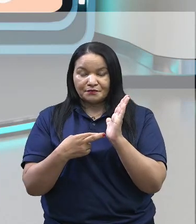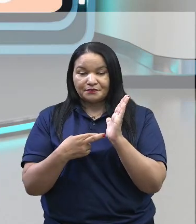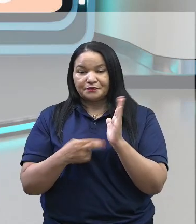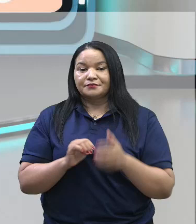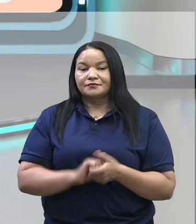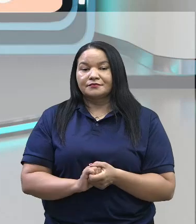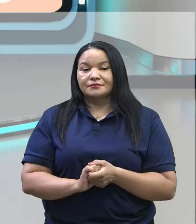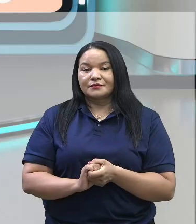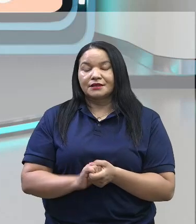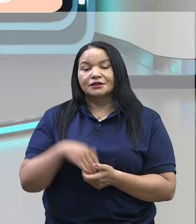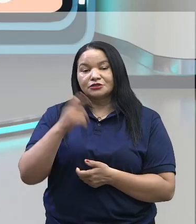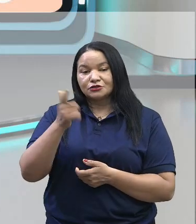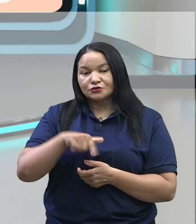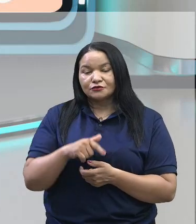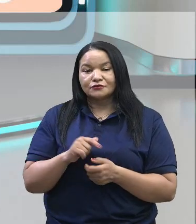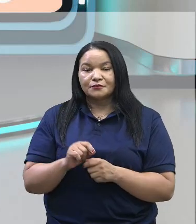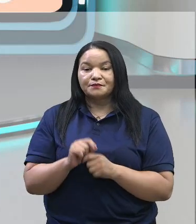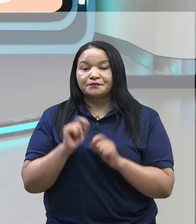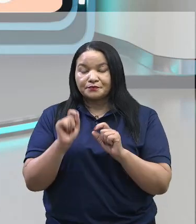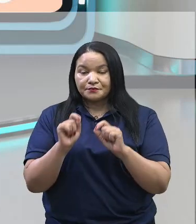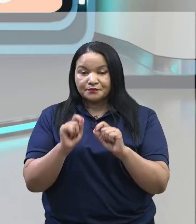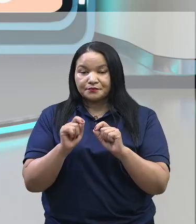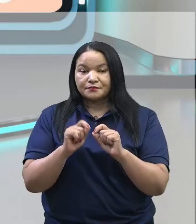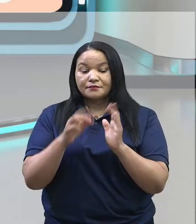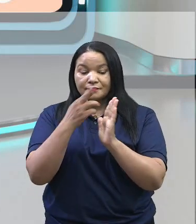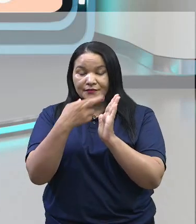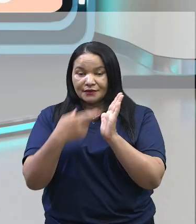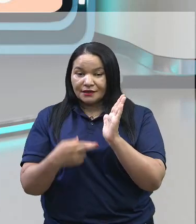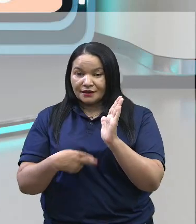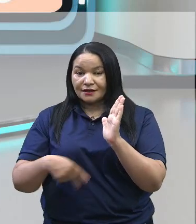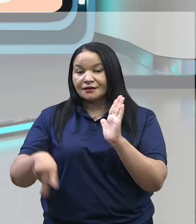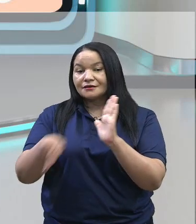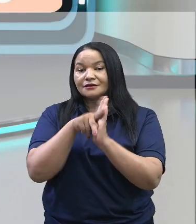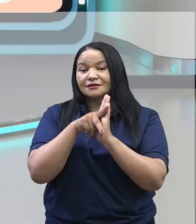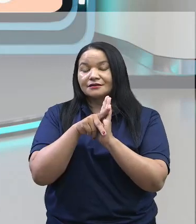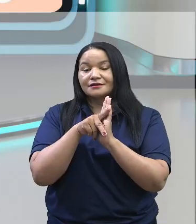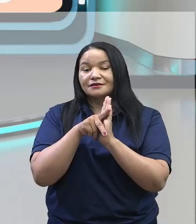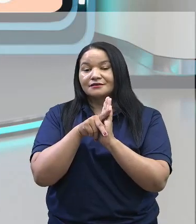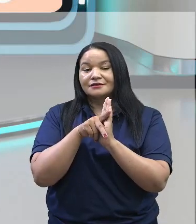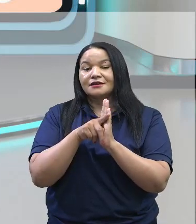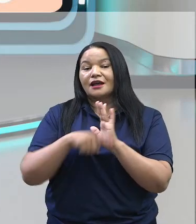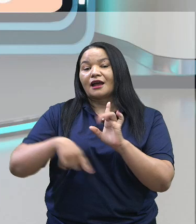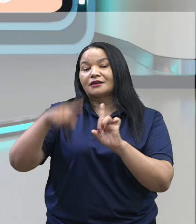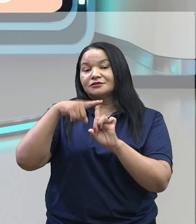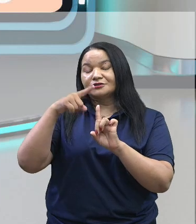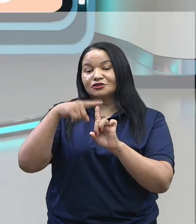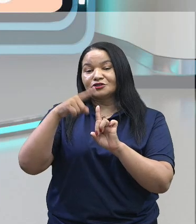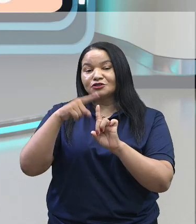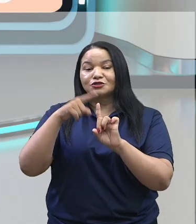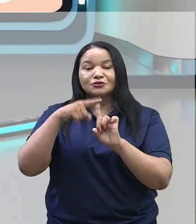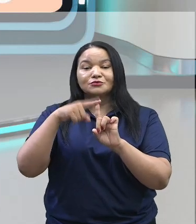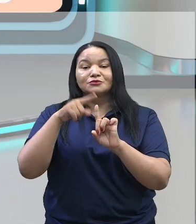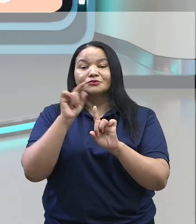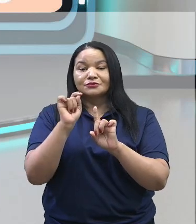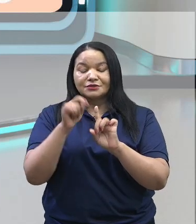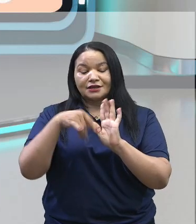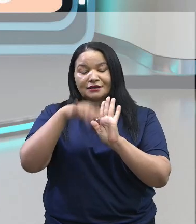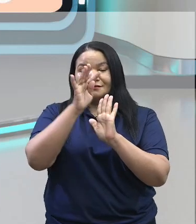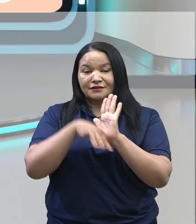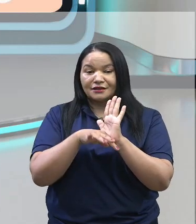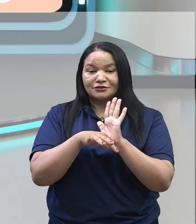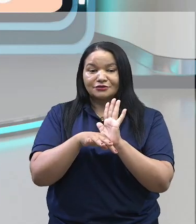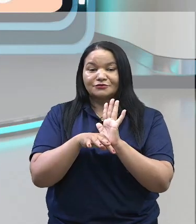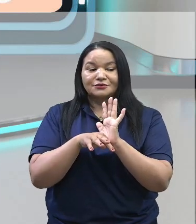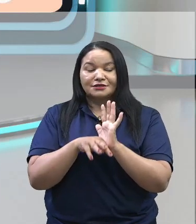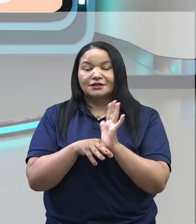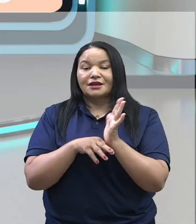é, a redação ela pertence à tipologia textual